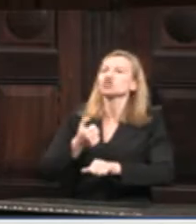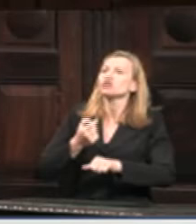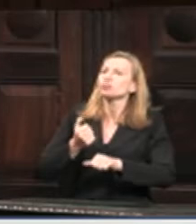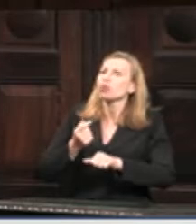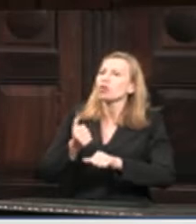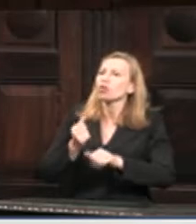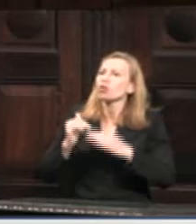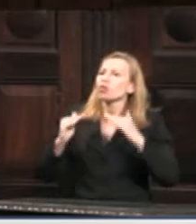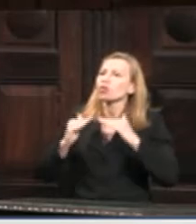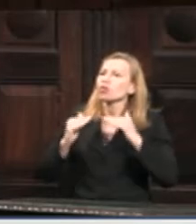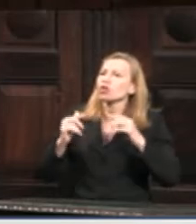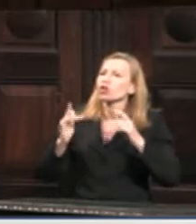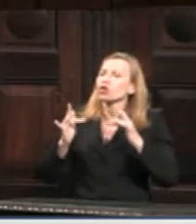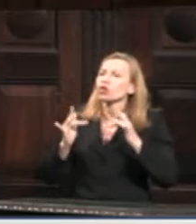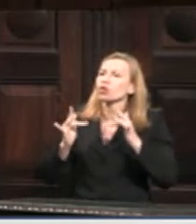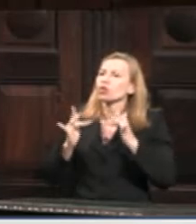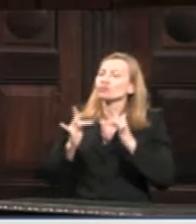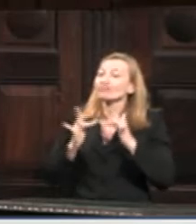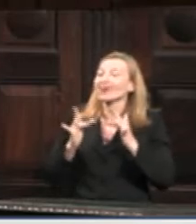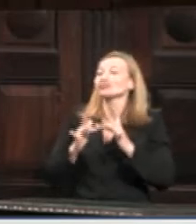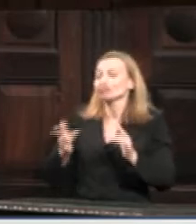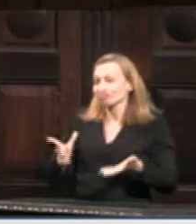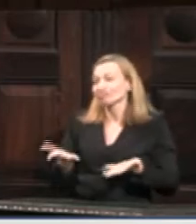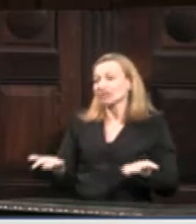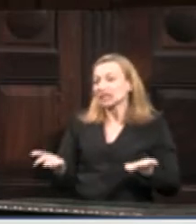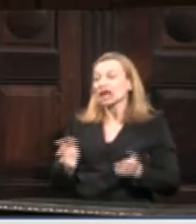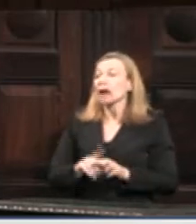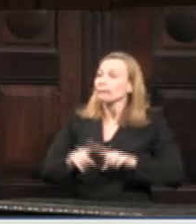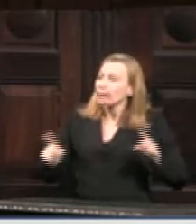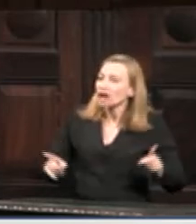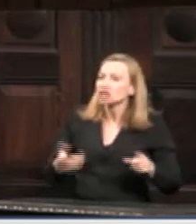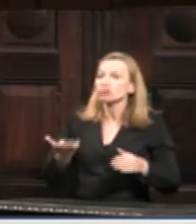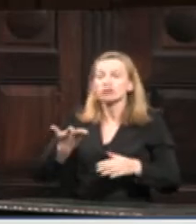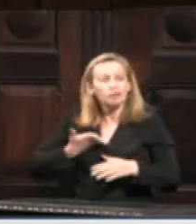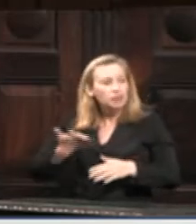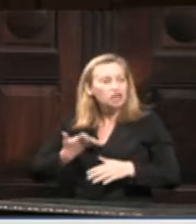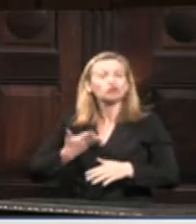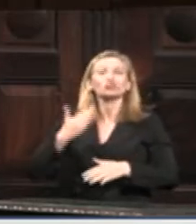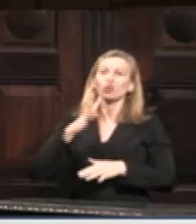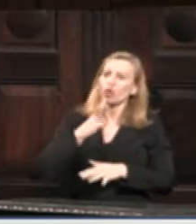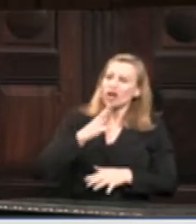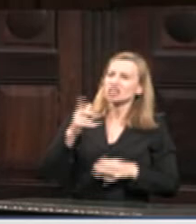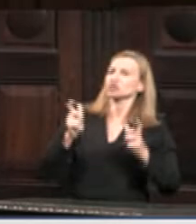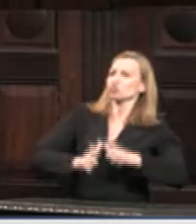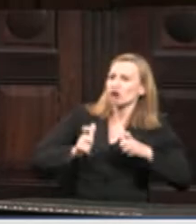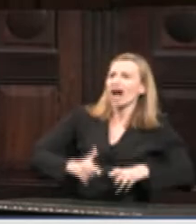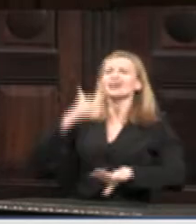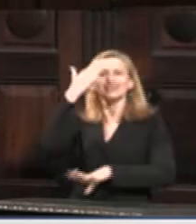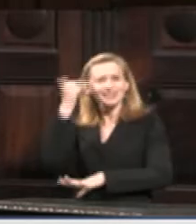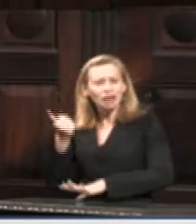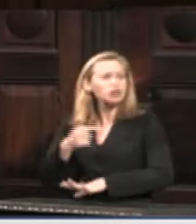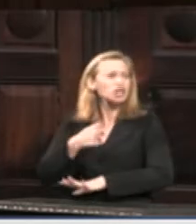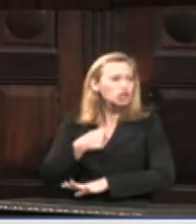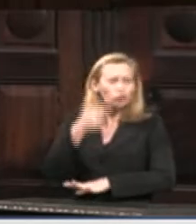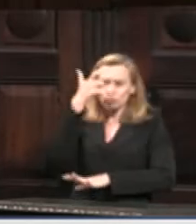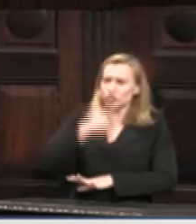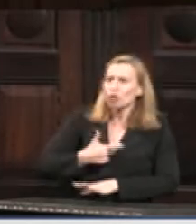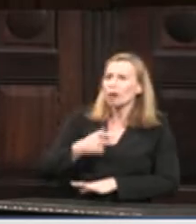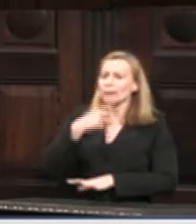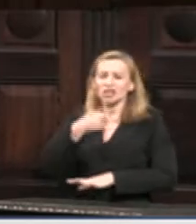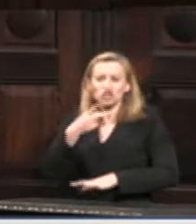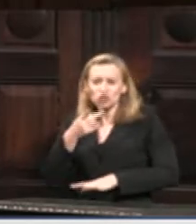convivência pelas outras funções que eu ocupei. Mas os colegas que me conhecem aqui sabem que eu sou uma pessoa de